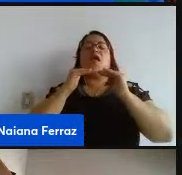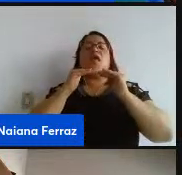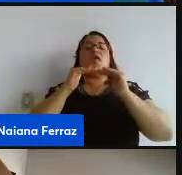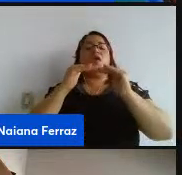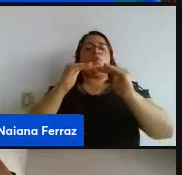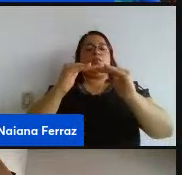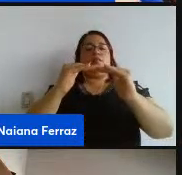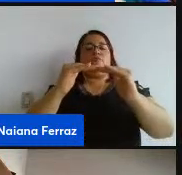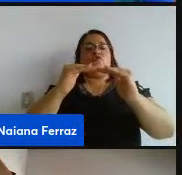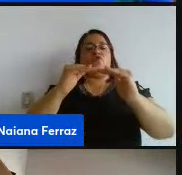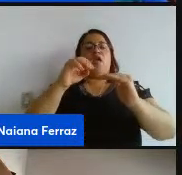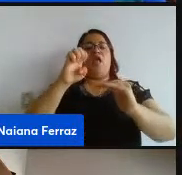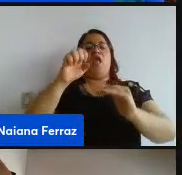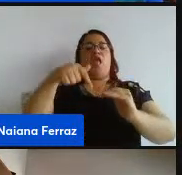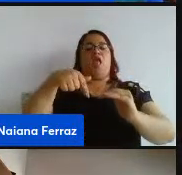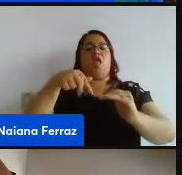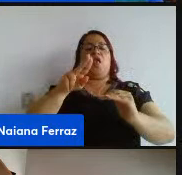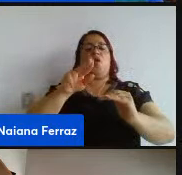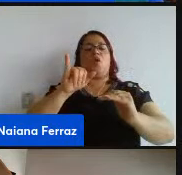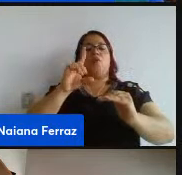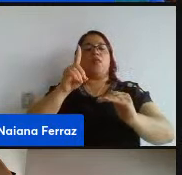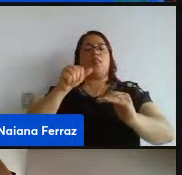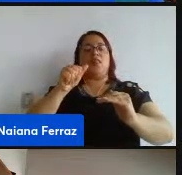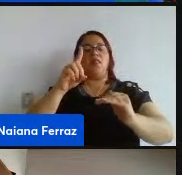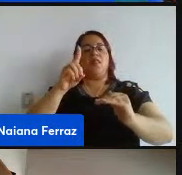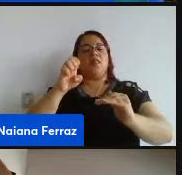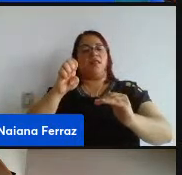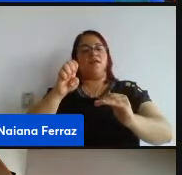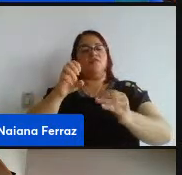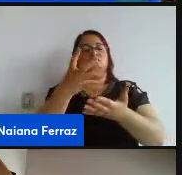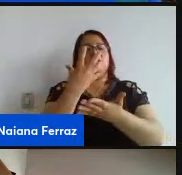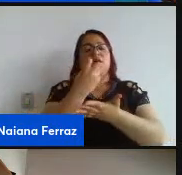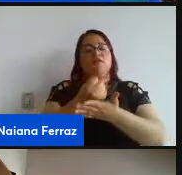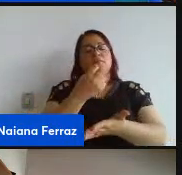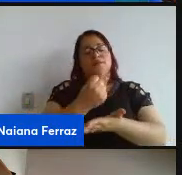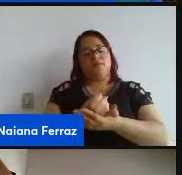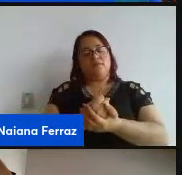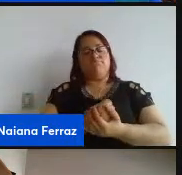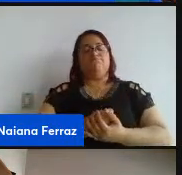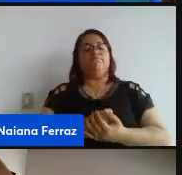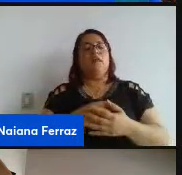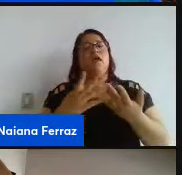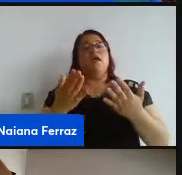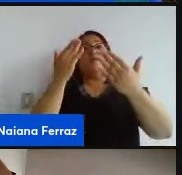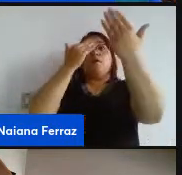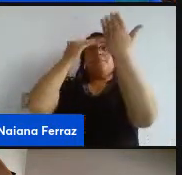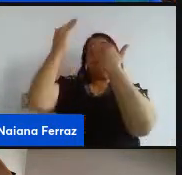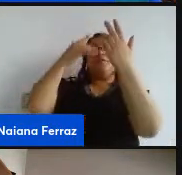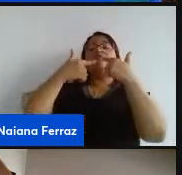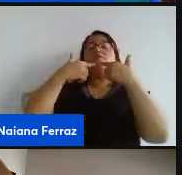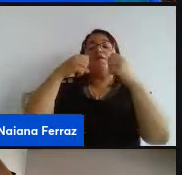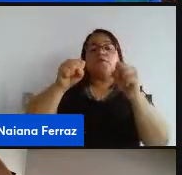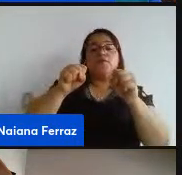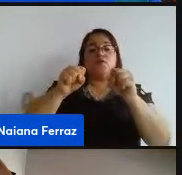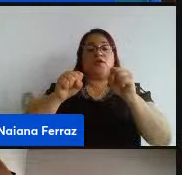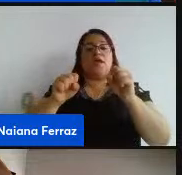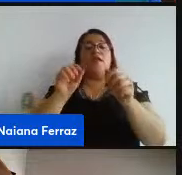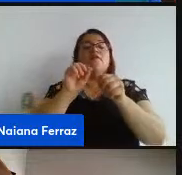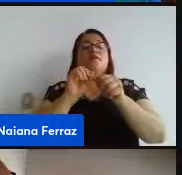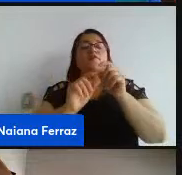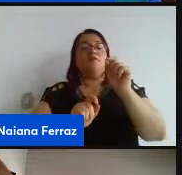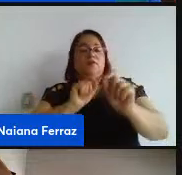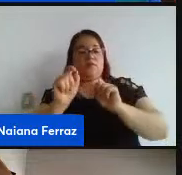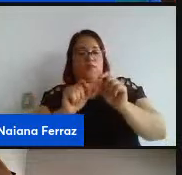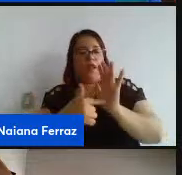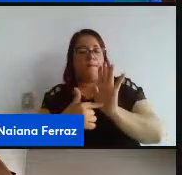certo? De acesso na equidade da alfabetização. A psicolinguística, ela vem conseguindo evidenciar